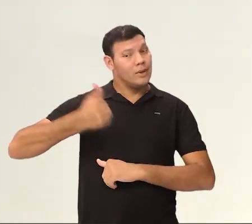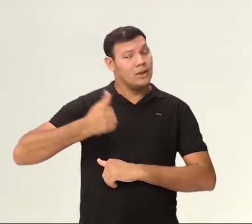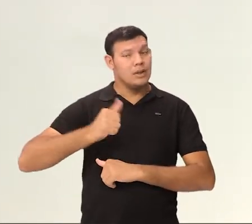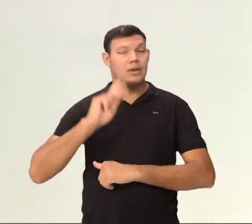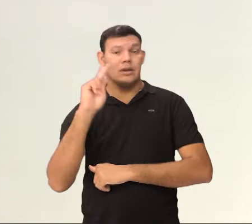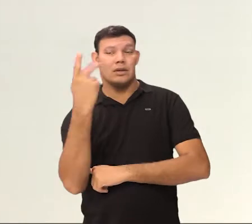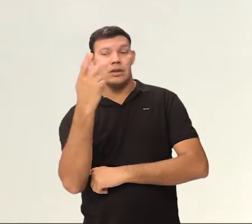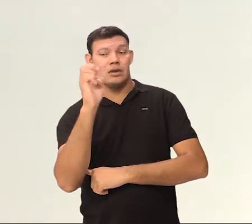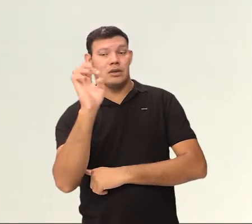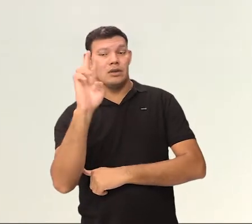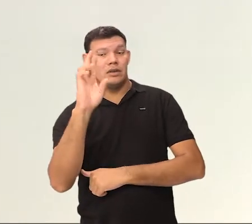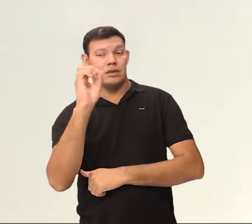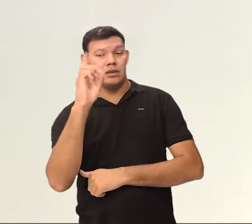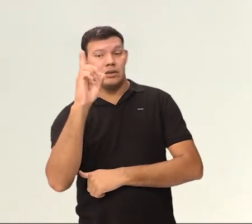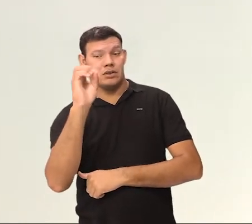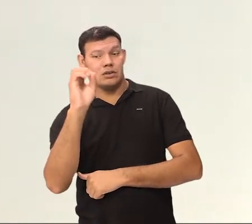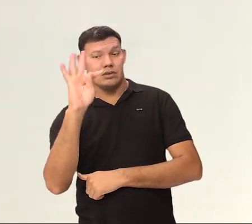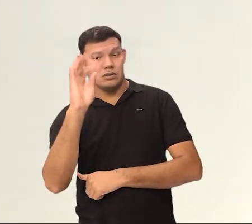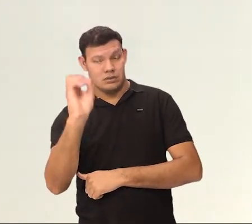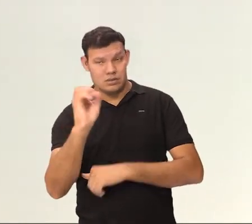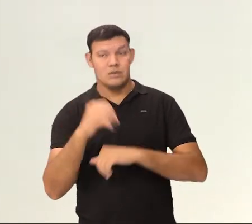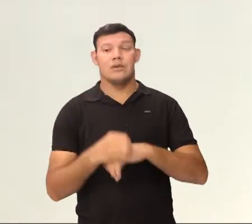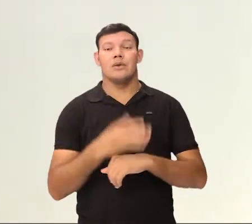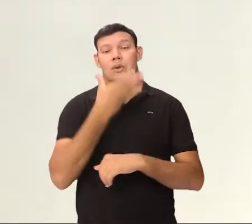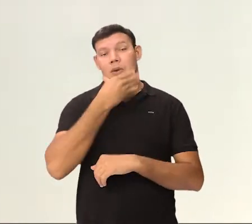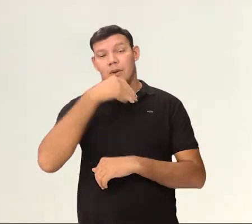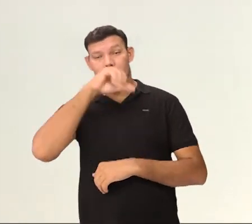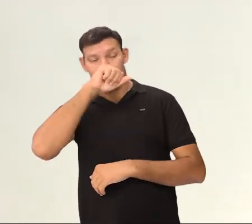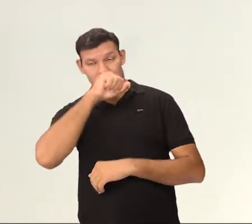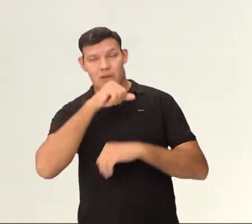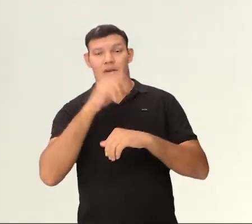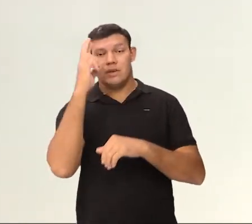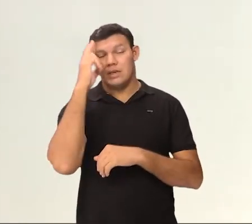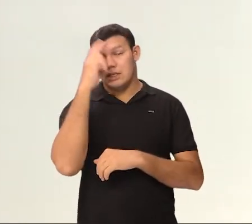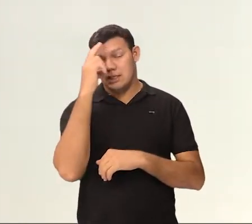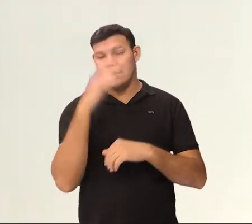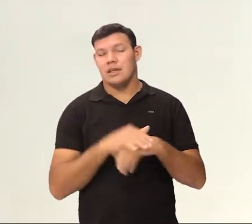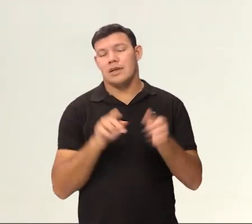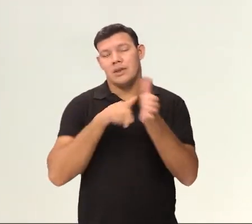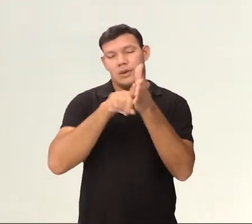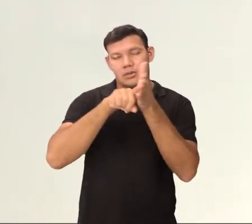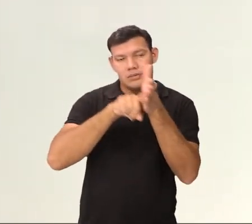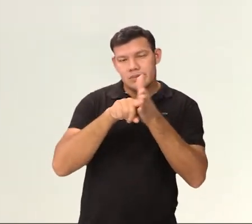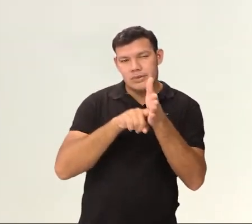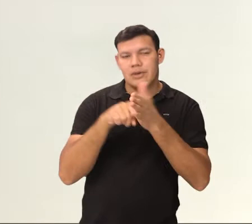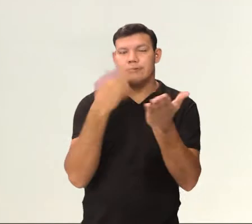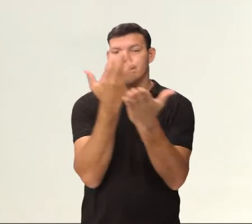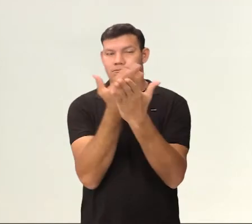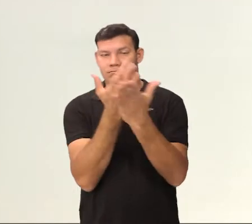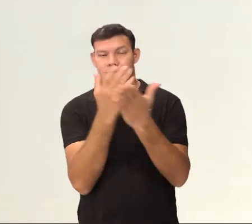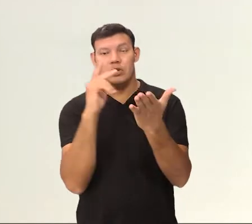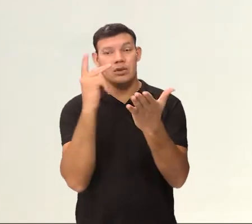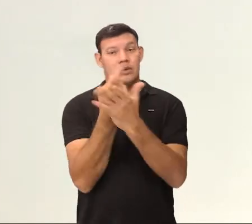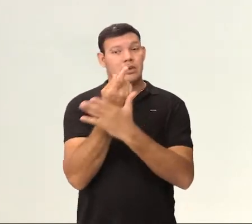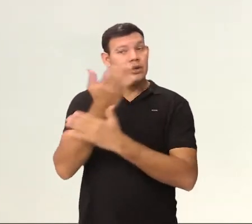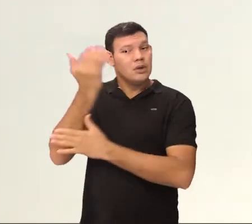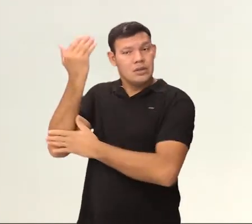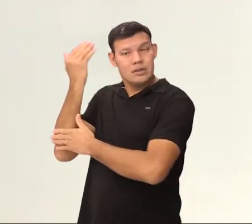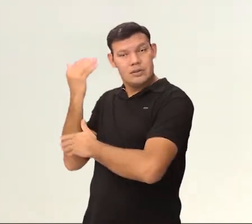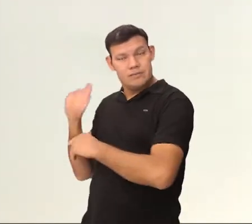pai da história, foi através dessas fontes e dessas investigações que ele passa a estudar os acontecimentos